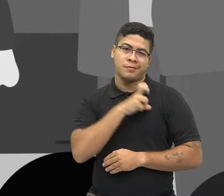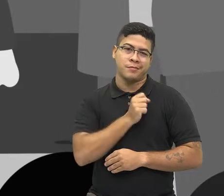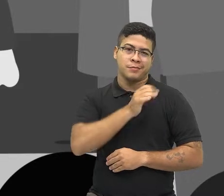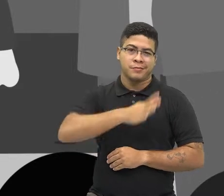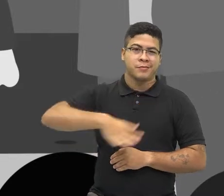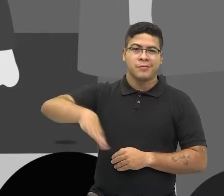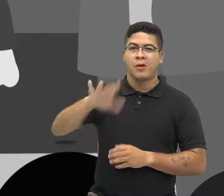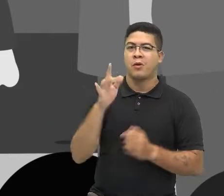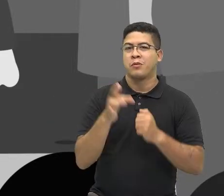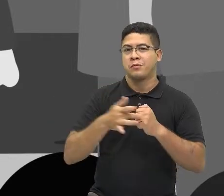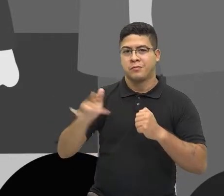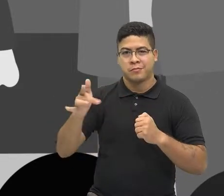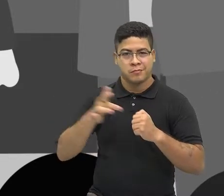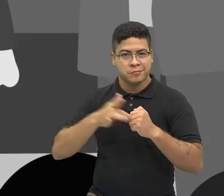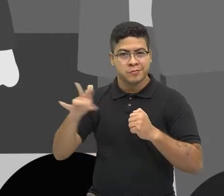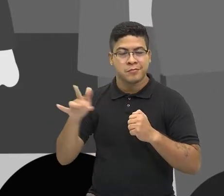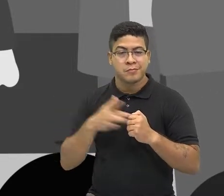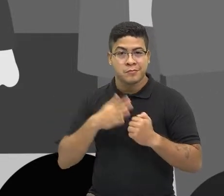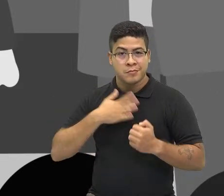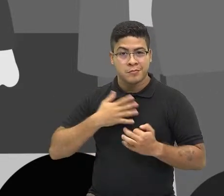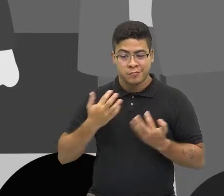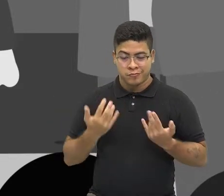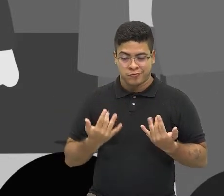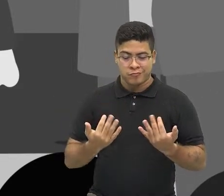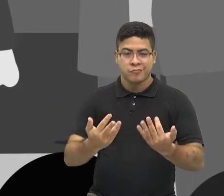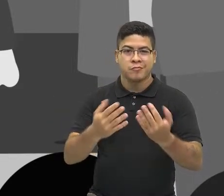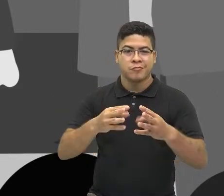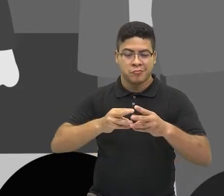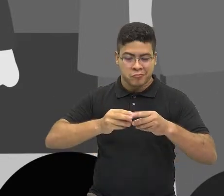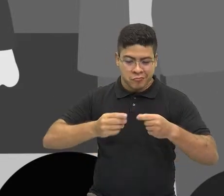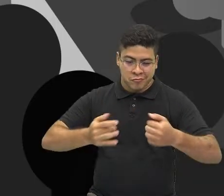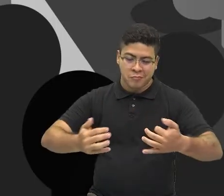mais ouro. Minha terra tem mais terra.